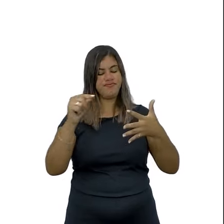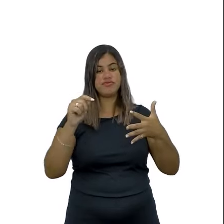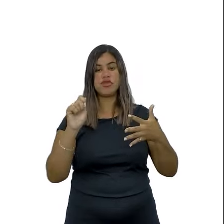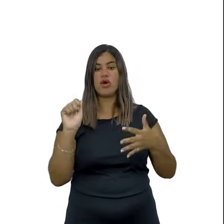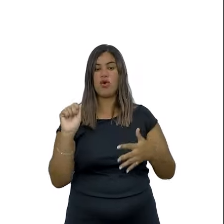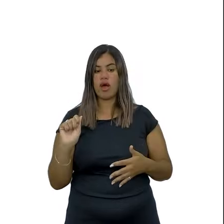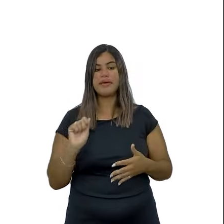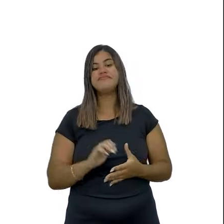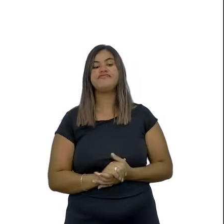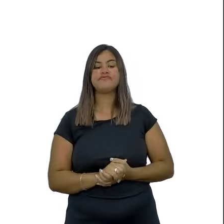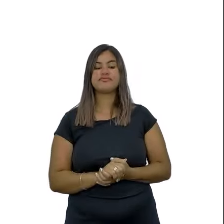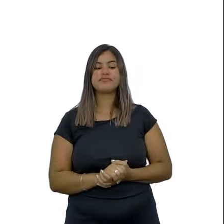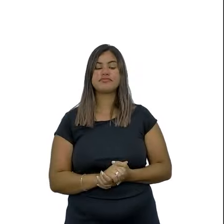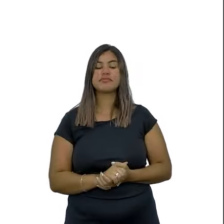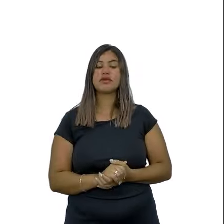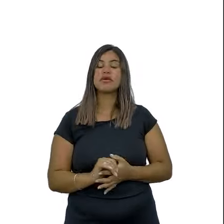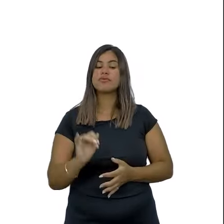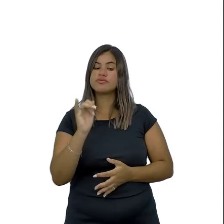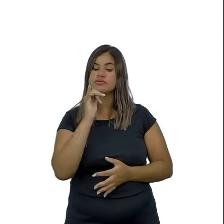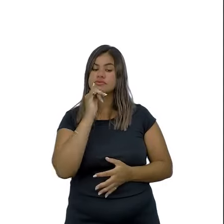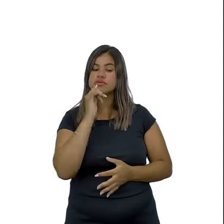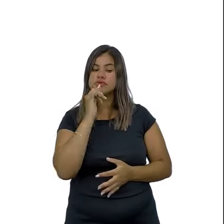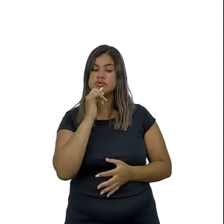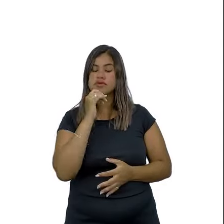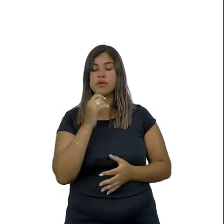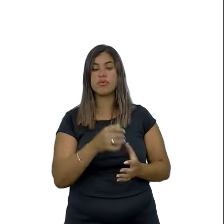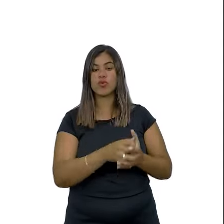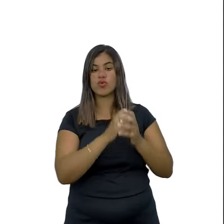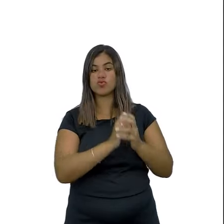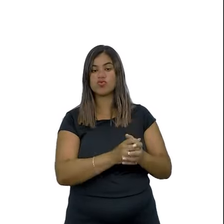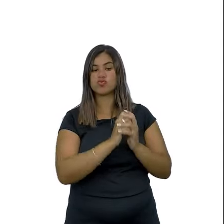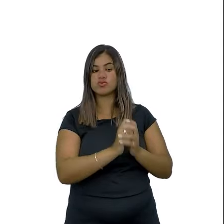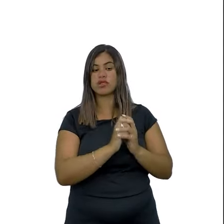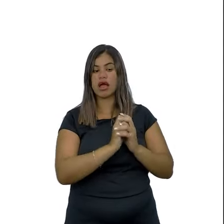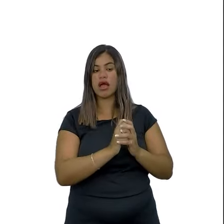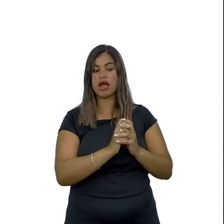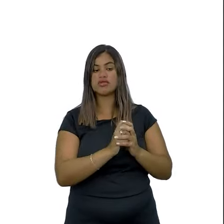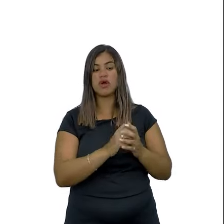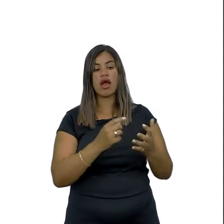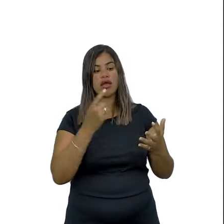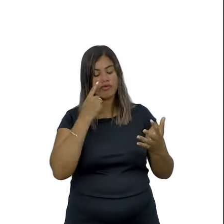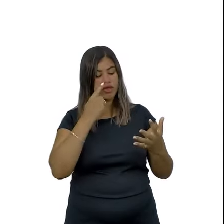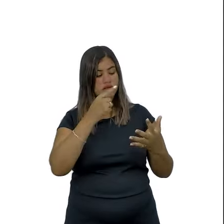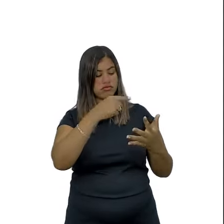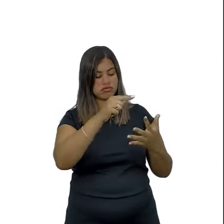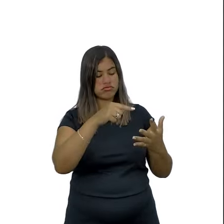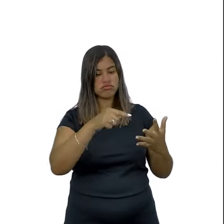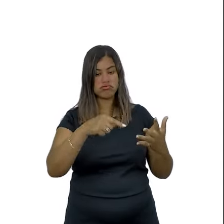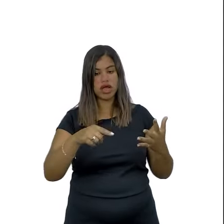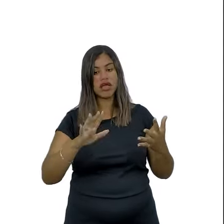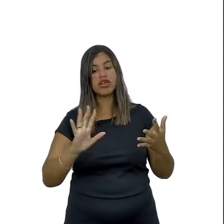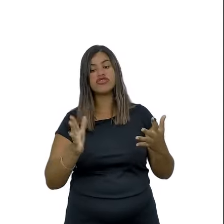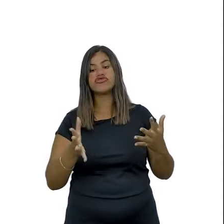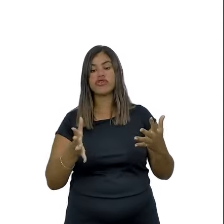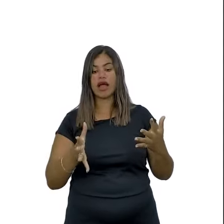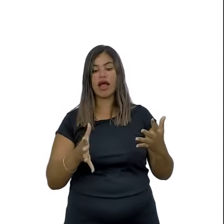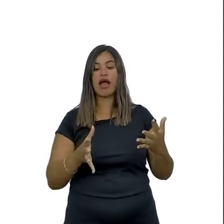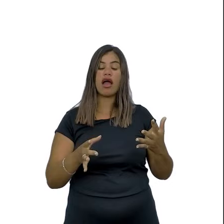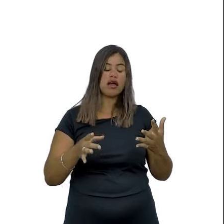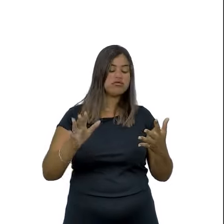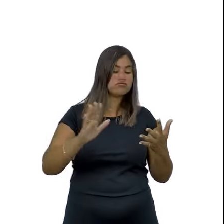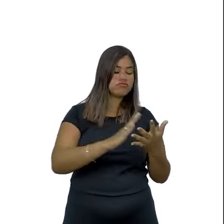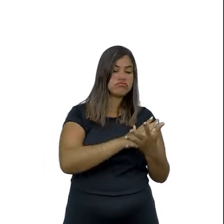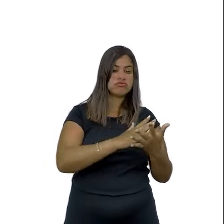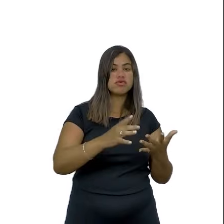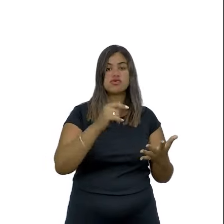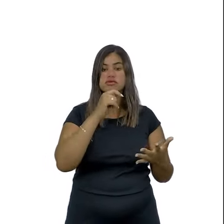marcar os dadinhos já contados, marcar onde iniciou a contagem,